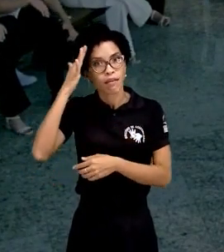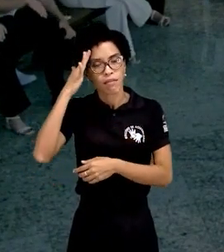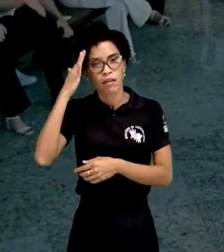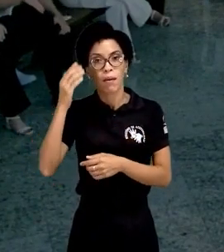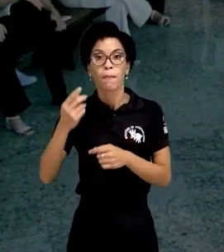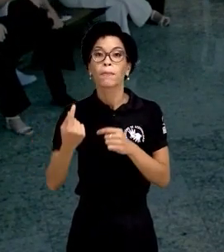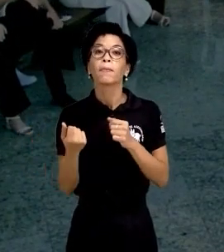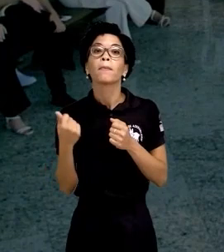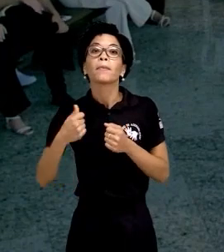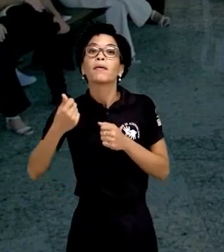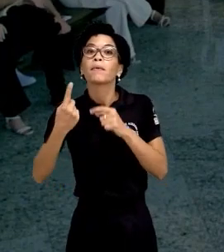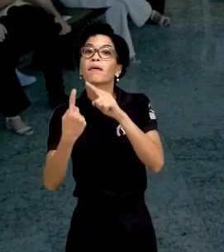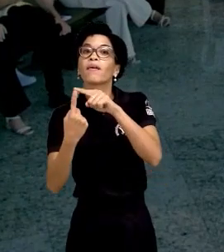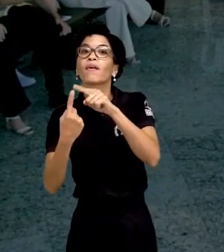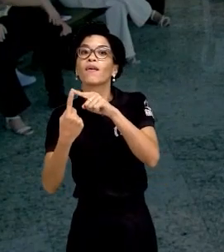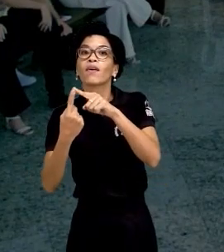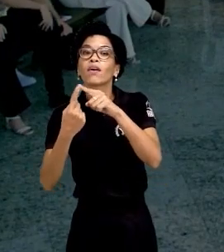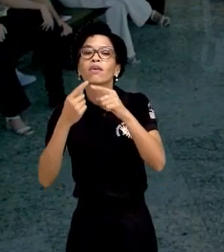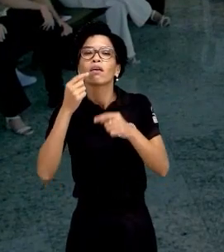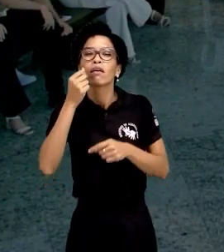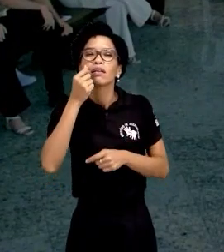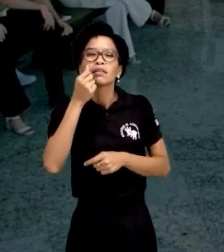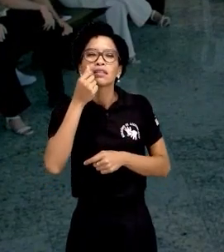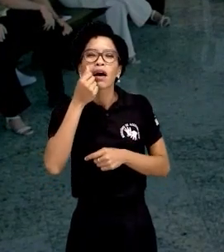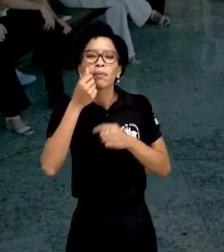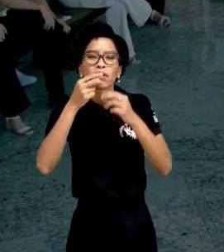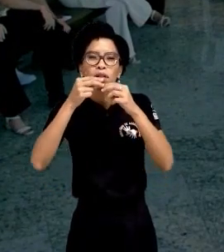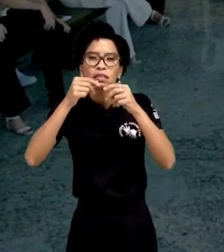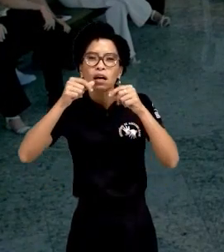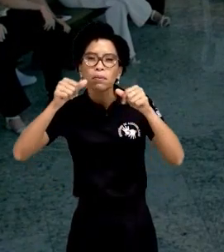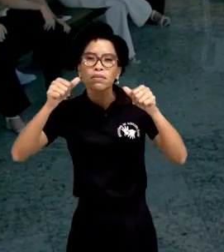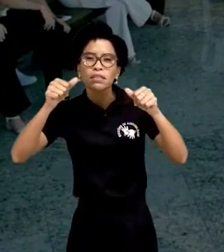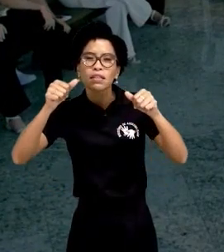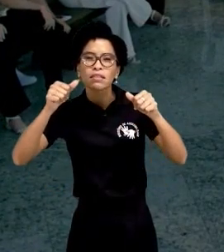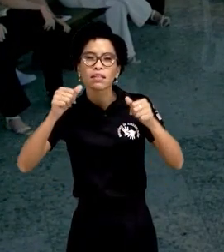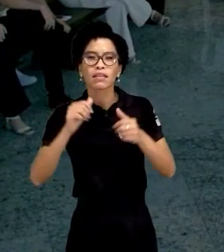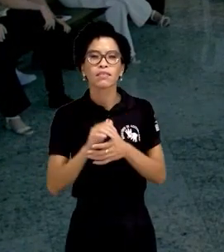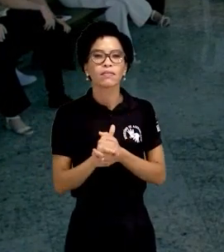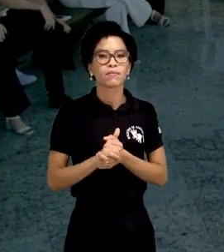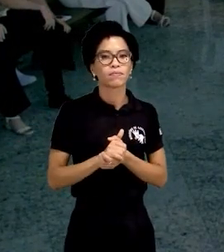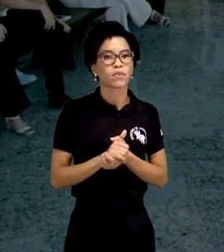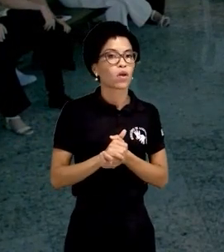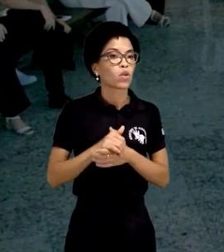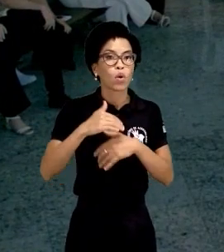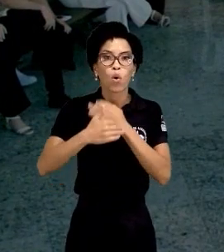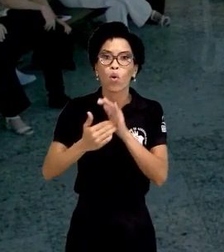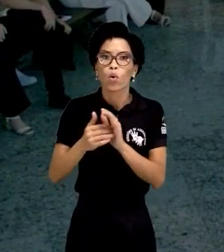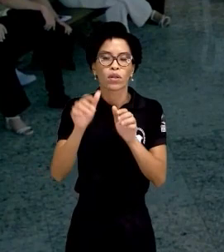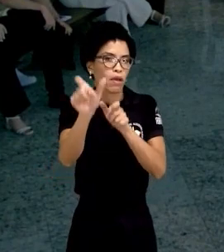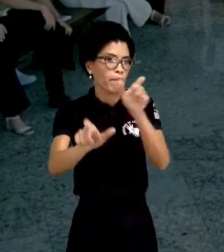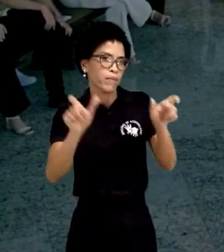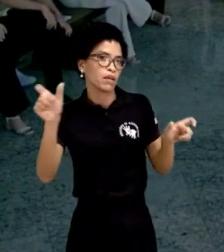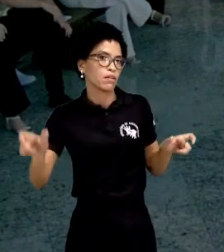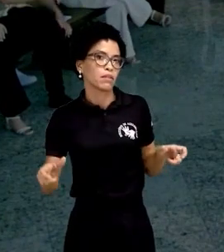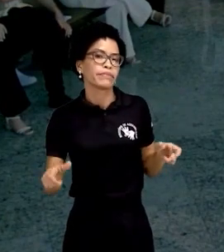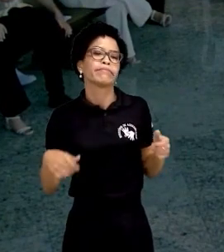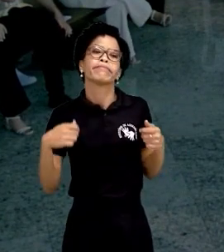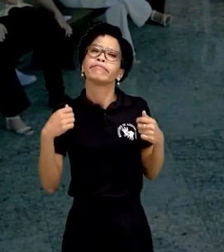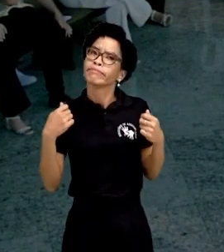conhece sal, todo mundo, de alguma forma, aqui nesse auditório, se relaciona com sal, né? Se você vai comprar um